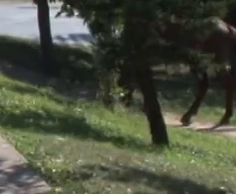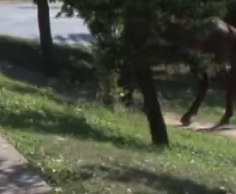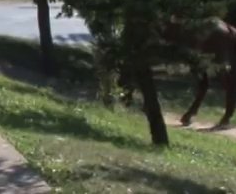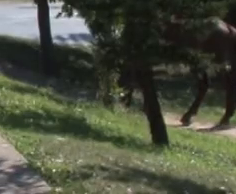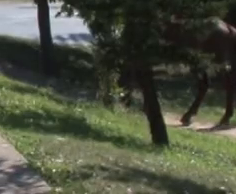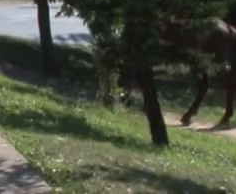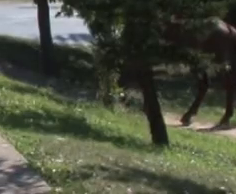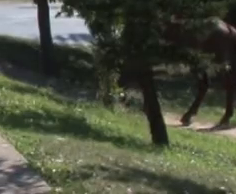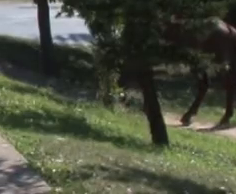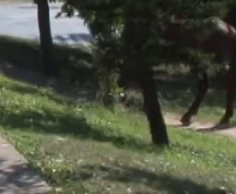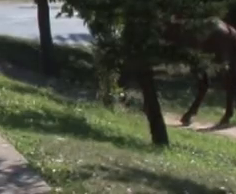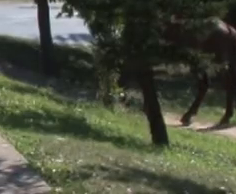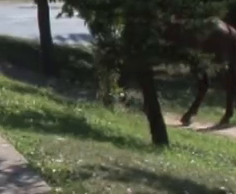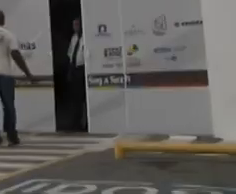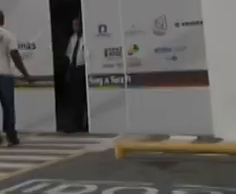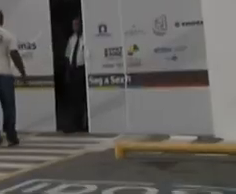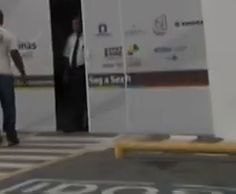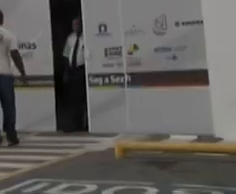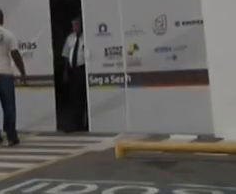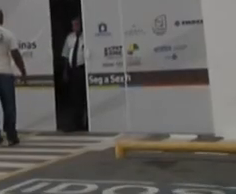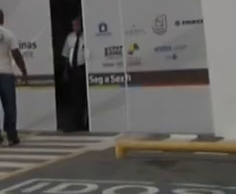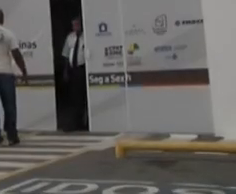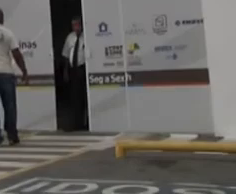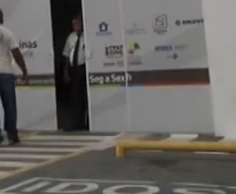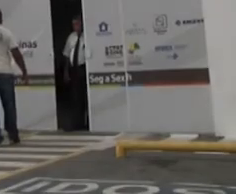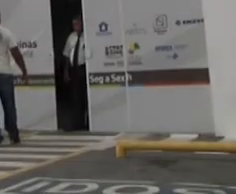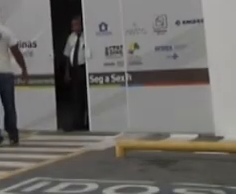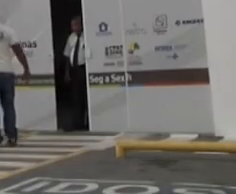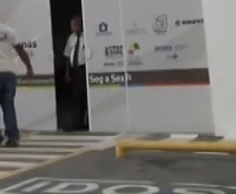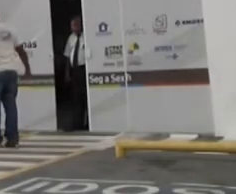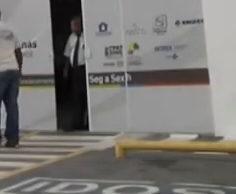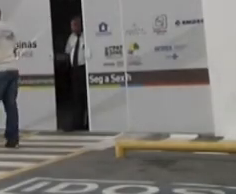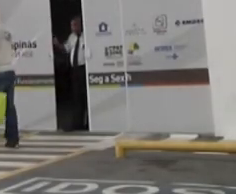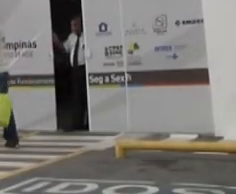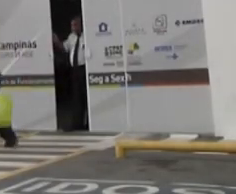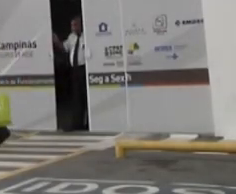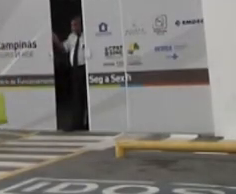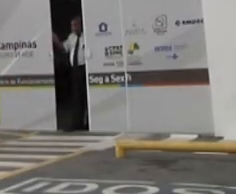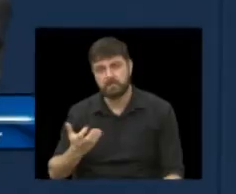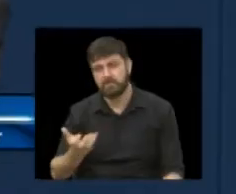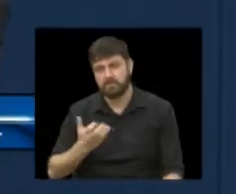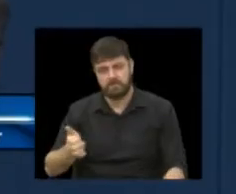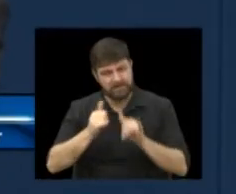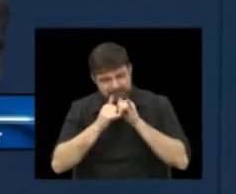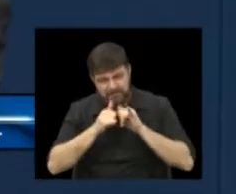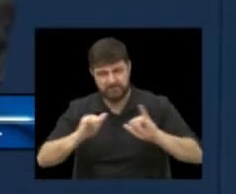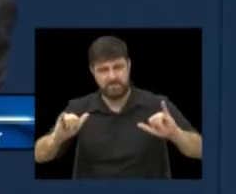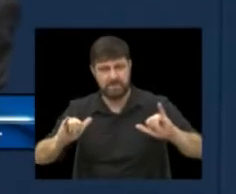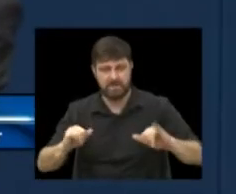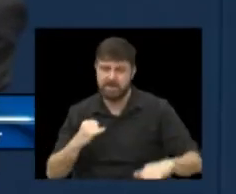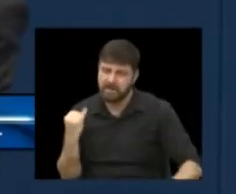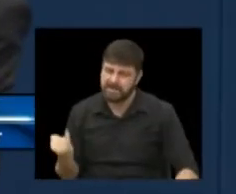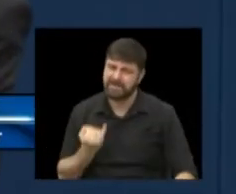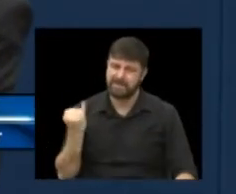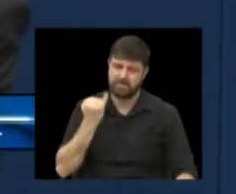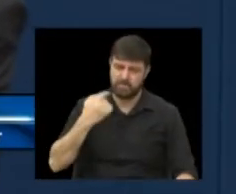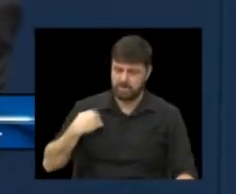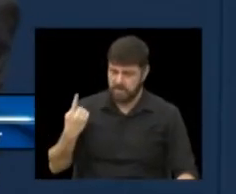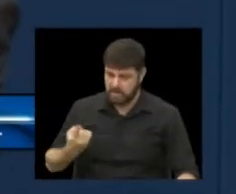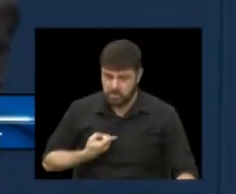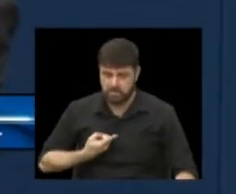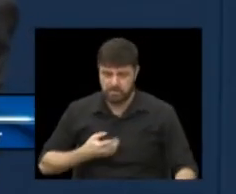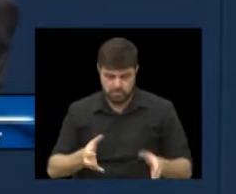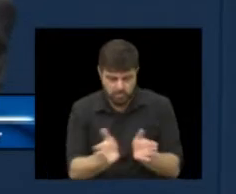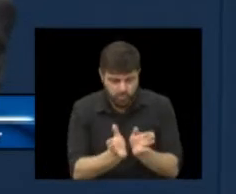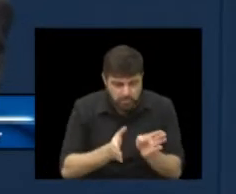com o assunto, o vereador falou ainda da necessidade do apoio do poder público aos conselhos. É de extrema importância o nosso apoio a